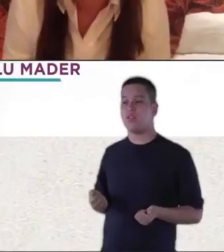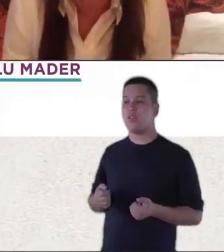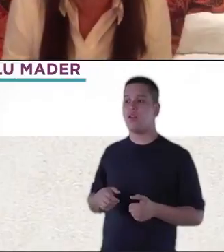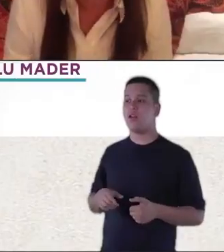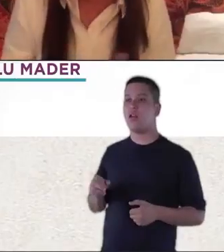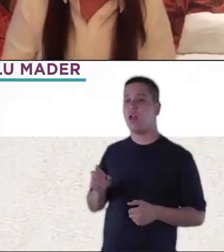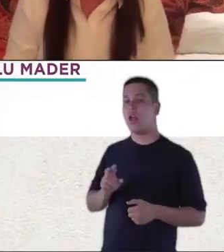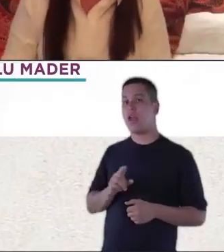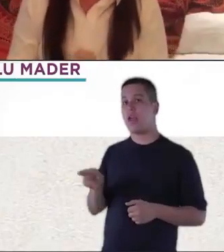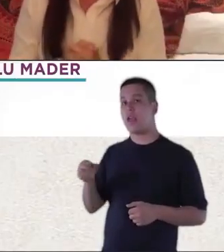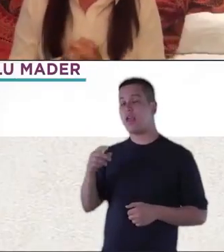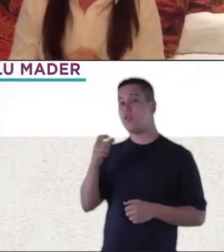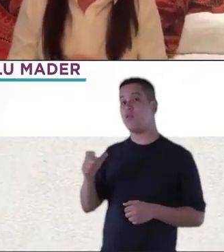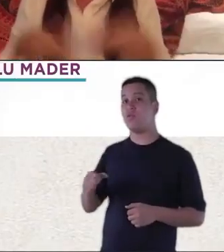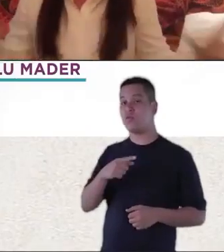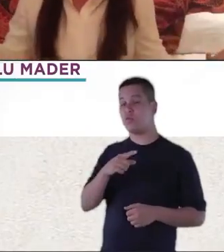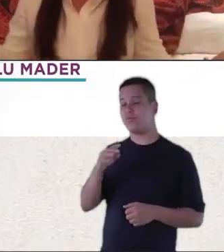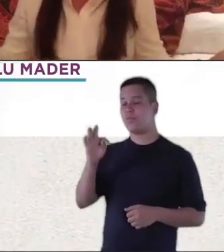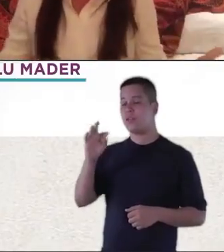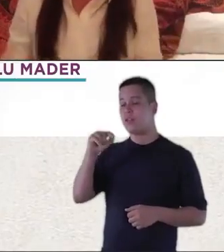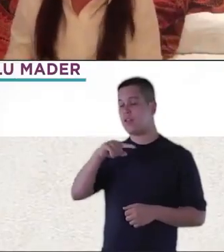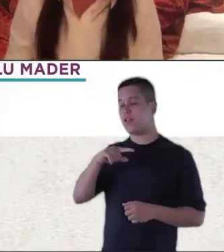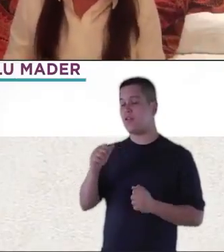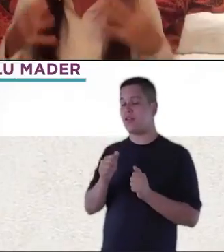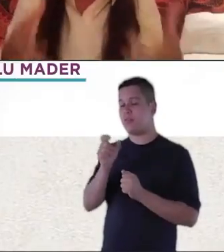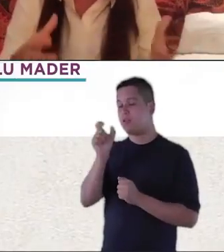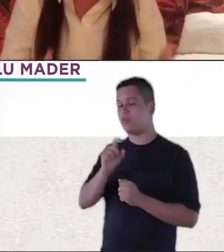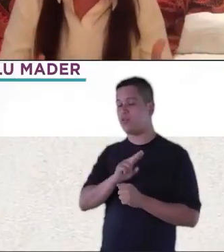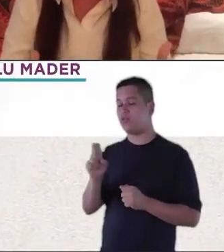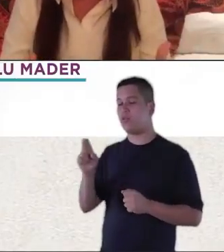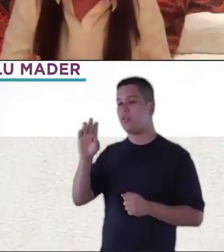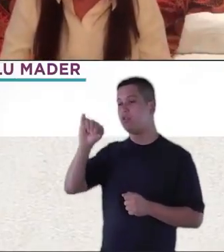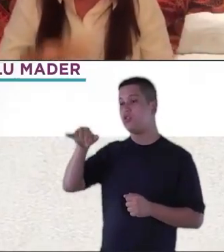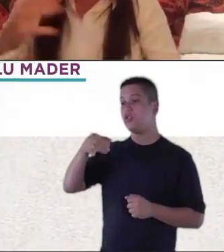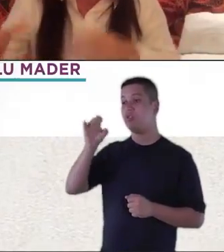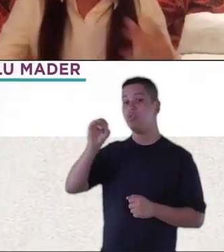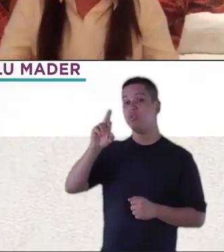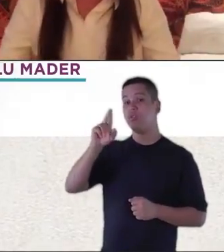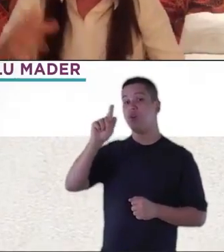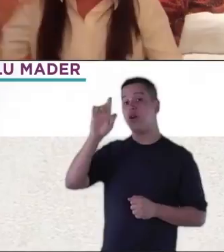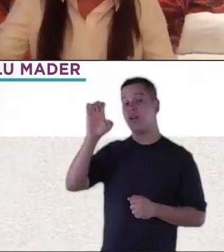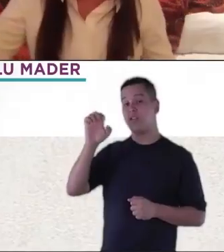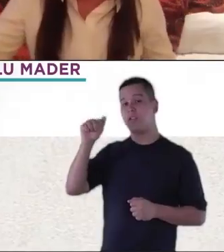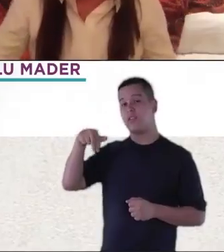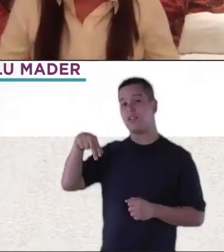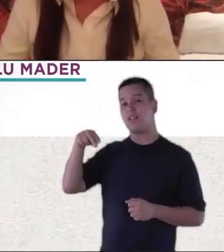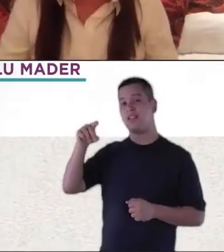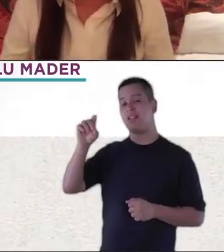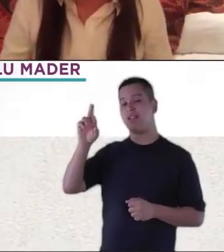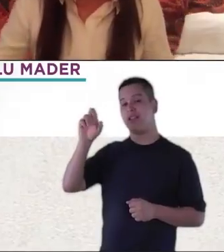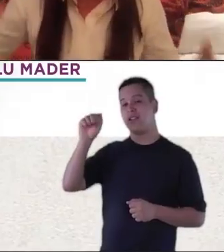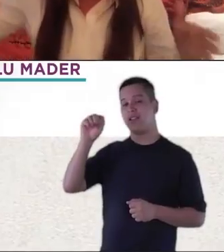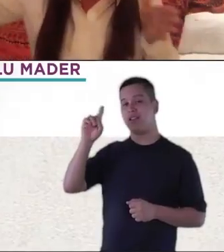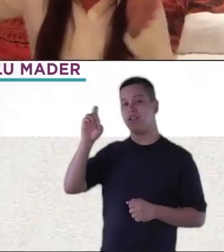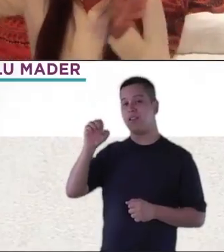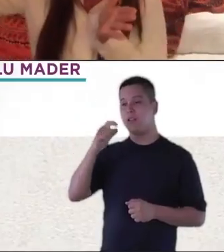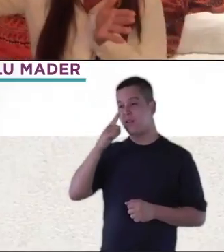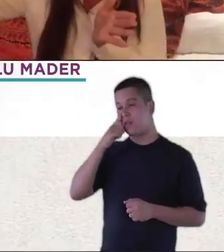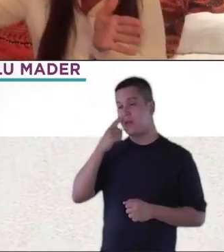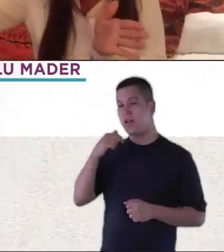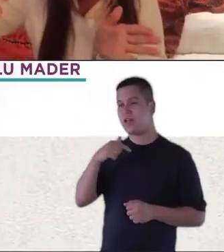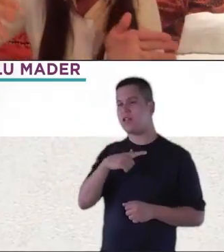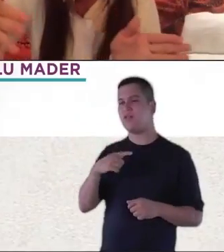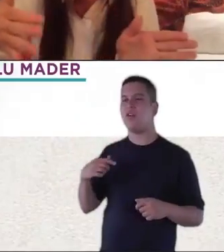o Jorge Andrade e o tio Aloísio para gente. Então, uma vez eu fui na casa do tio Aloísio, numas férias lá em São Paulo,